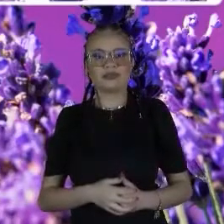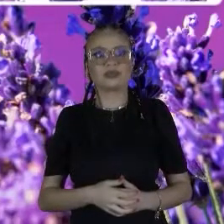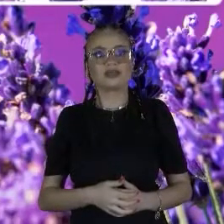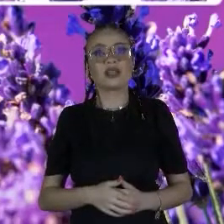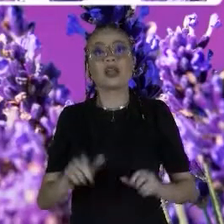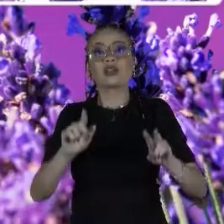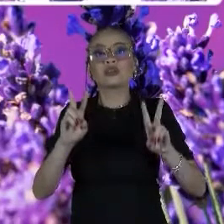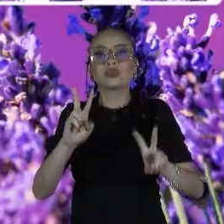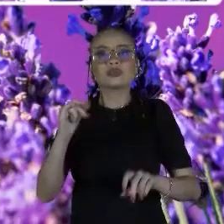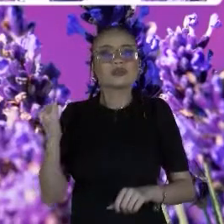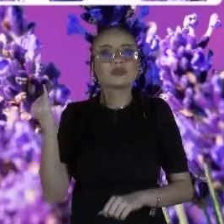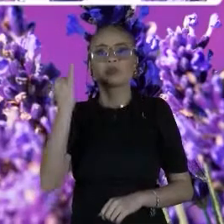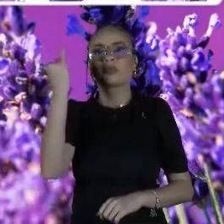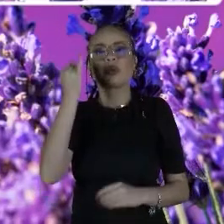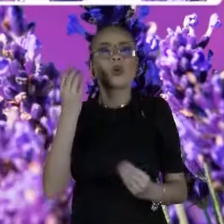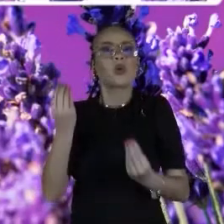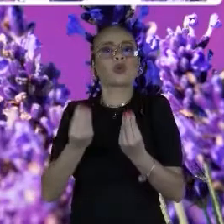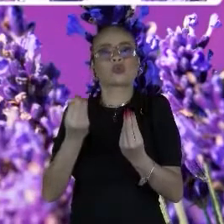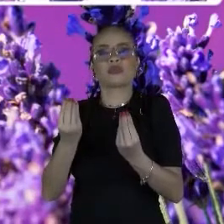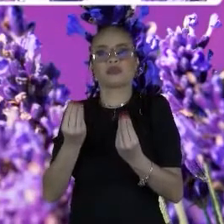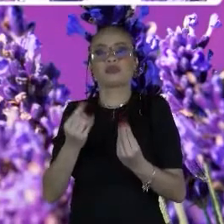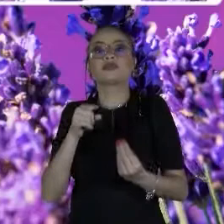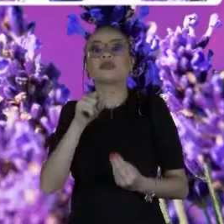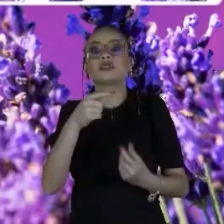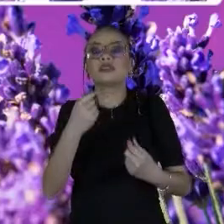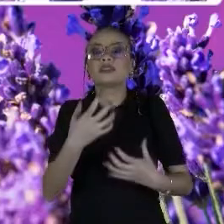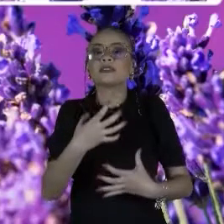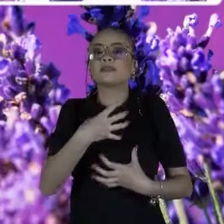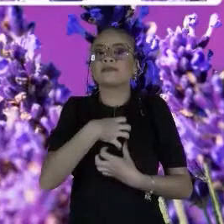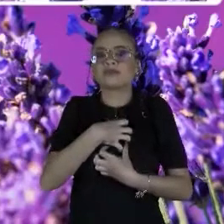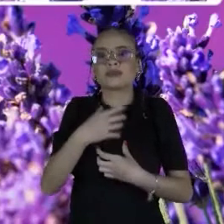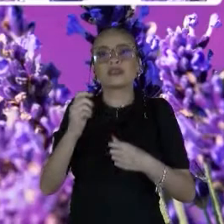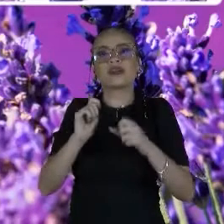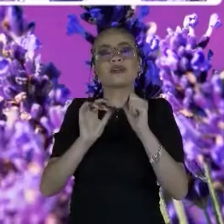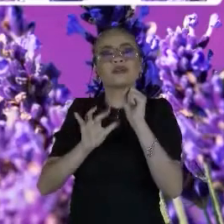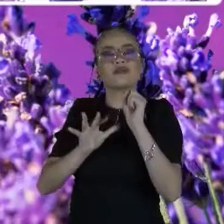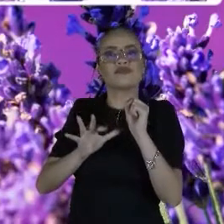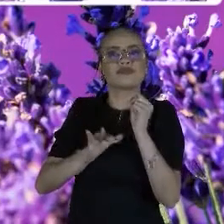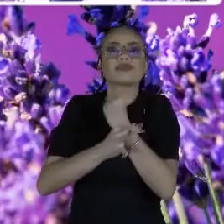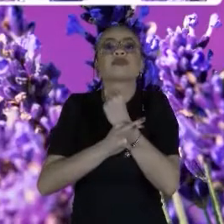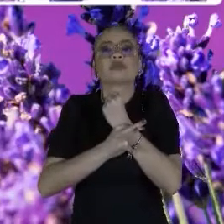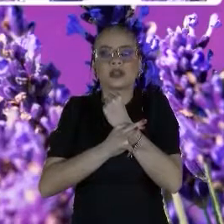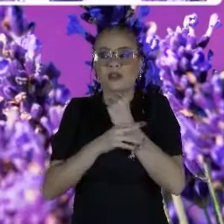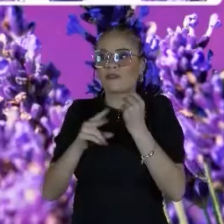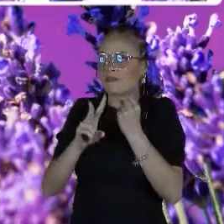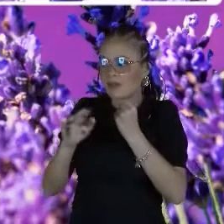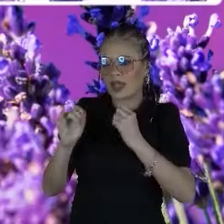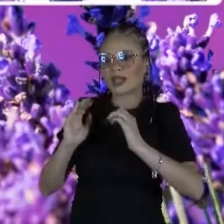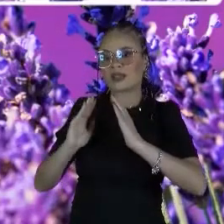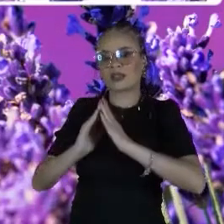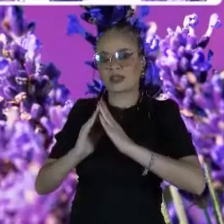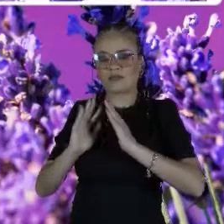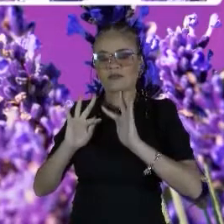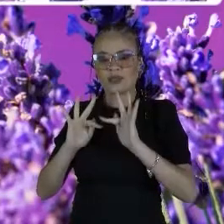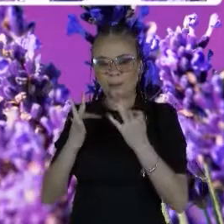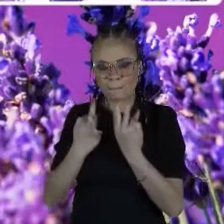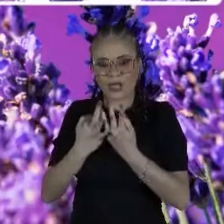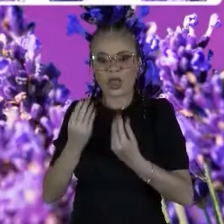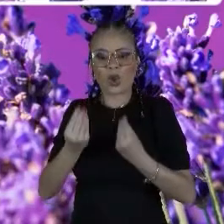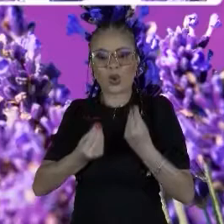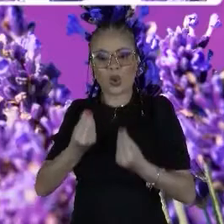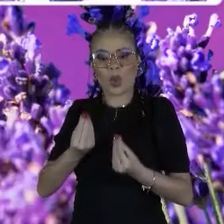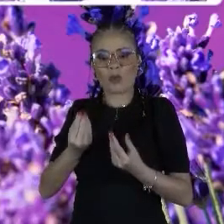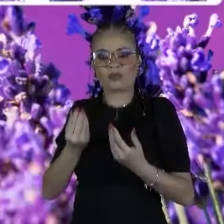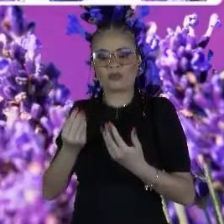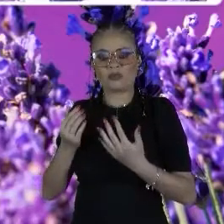coisas que eu acho fundamental você precisa até a segurança de botar para botar algo em sua casa com sua família com seus